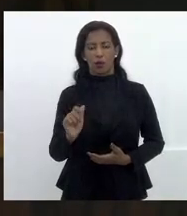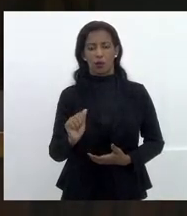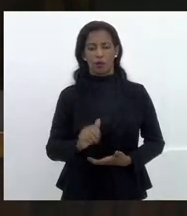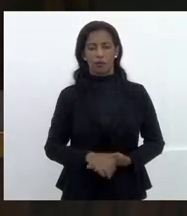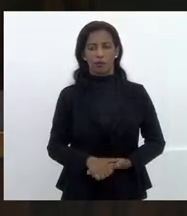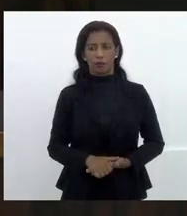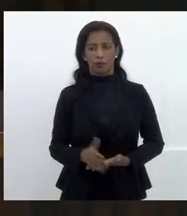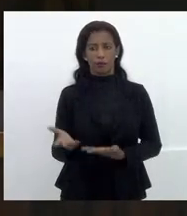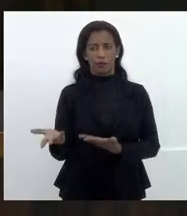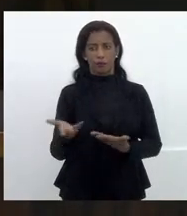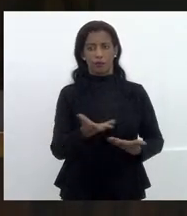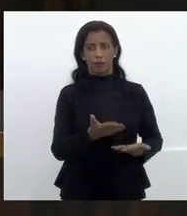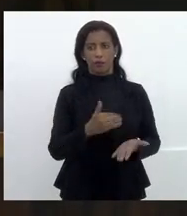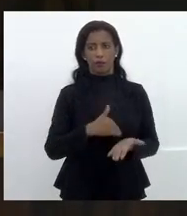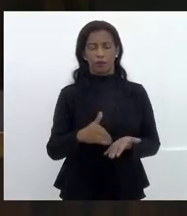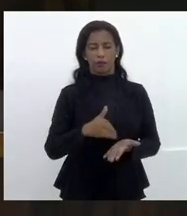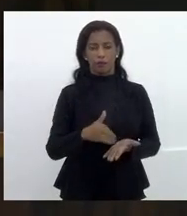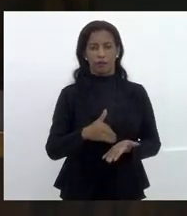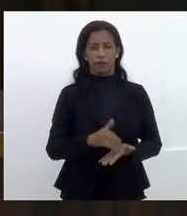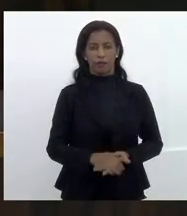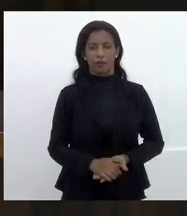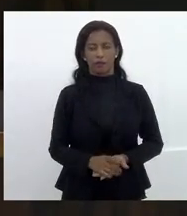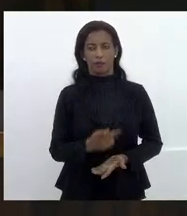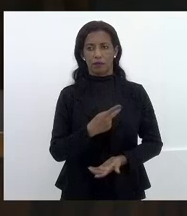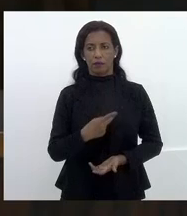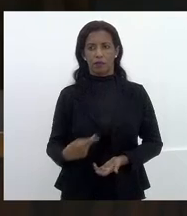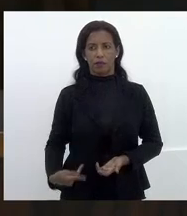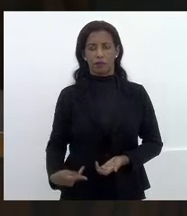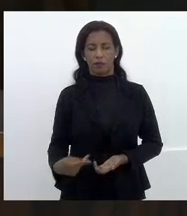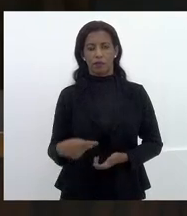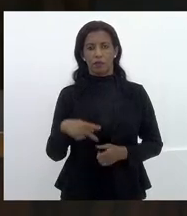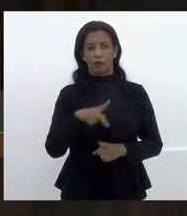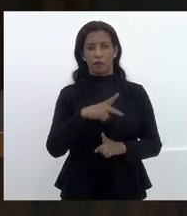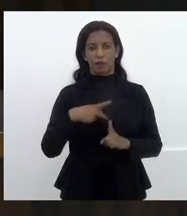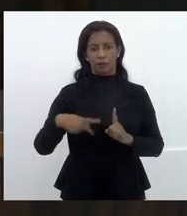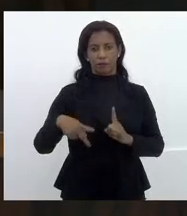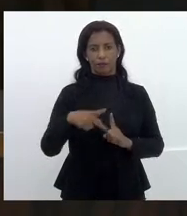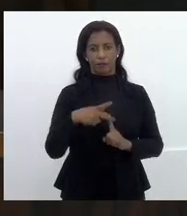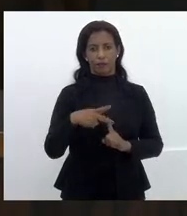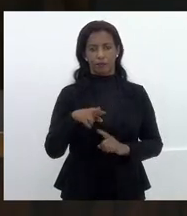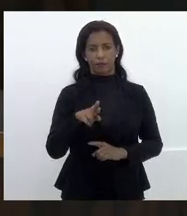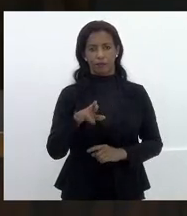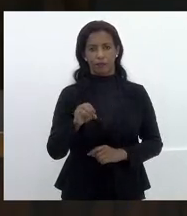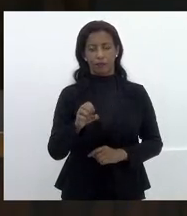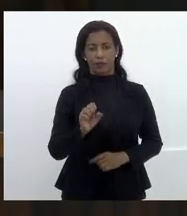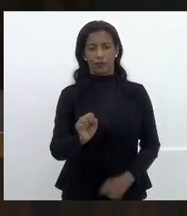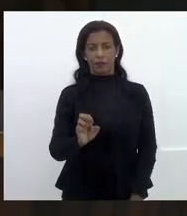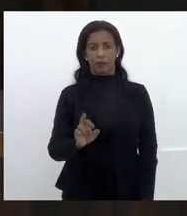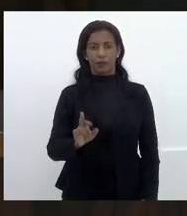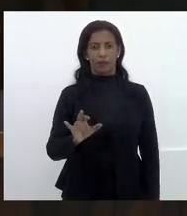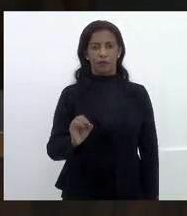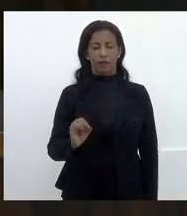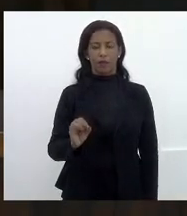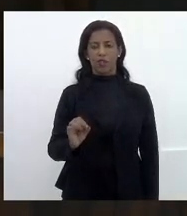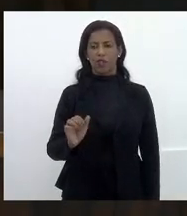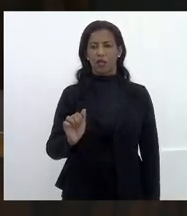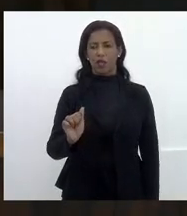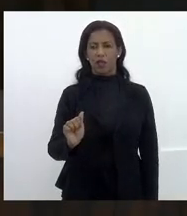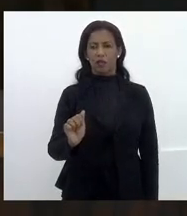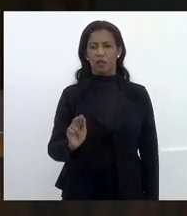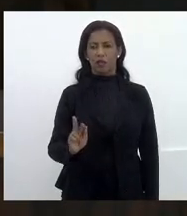vou convidar o secretário presidente do Rio previdência Sérgio Aureliano